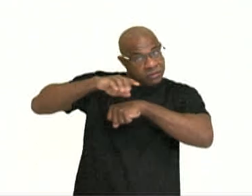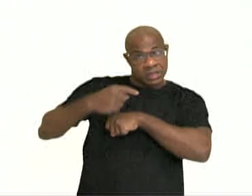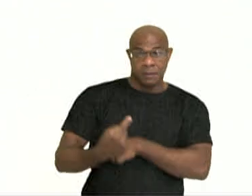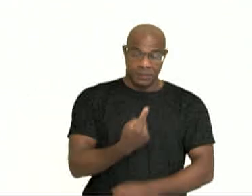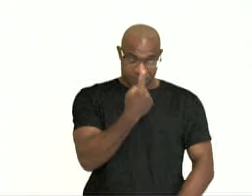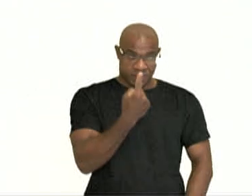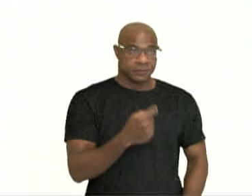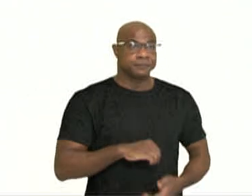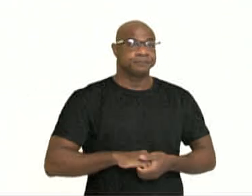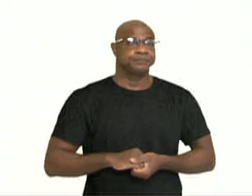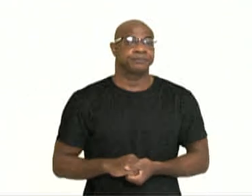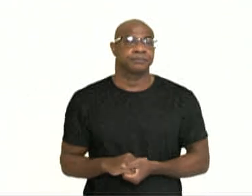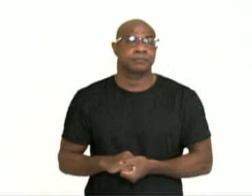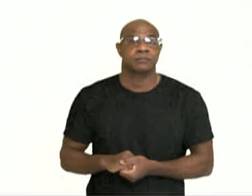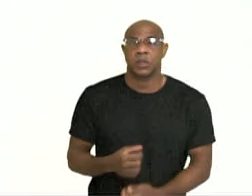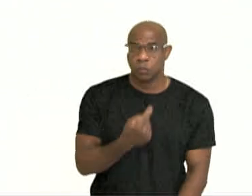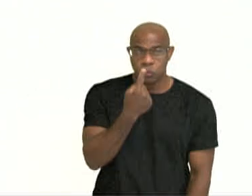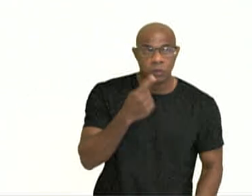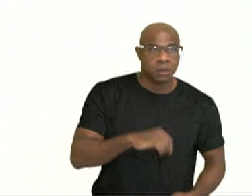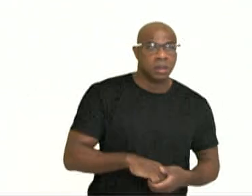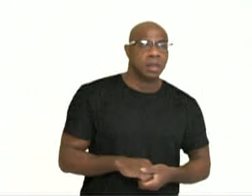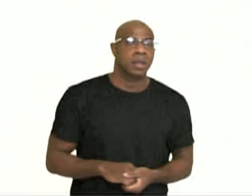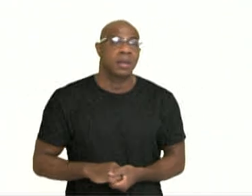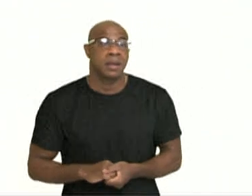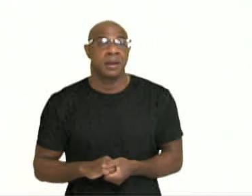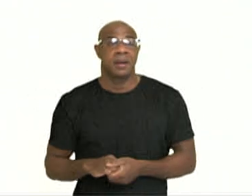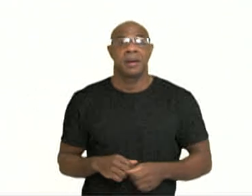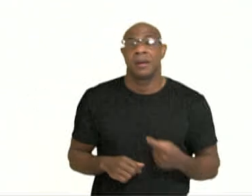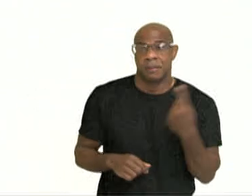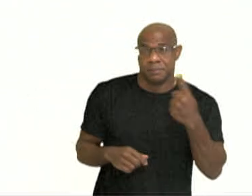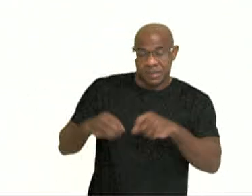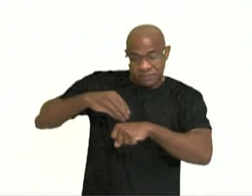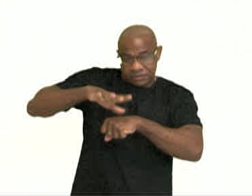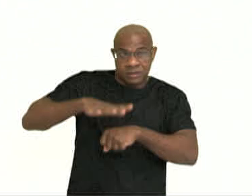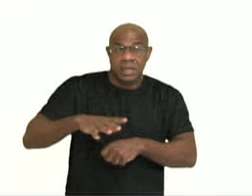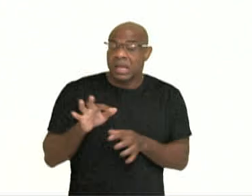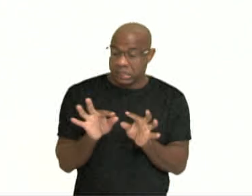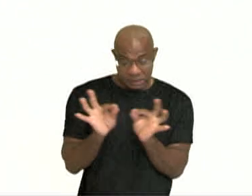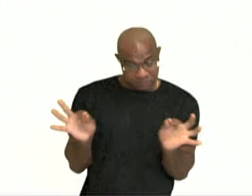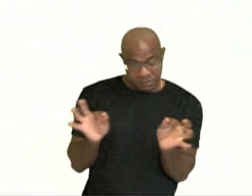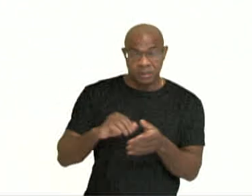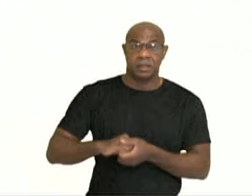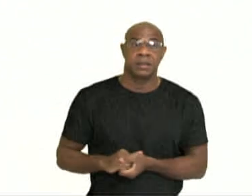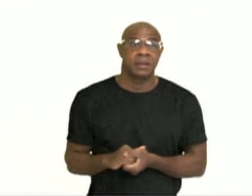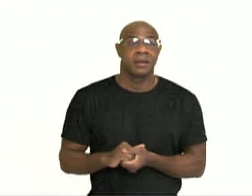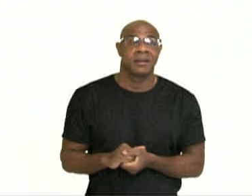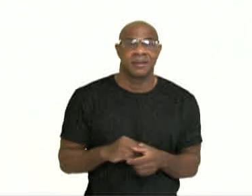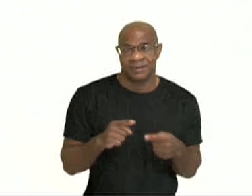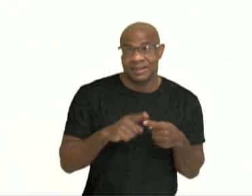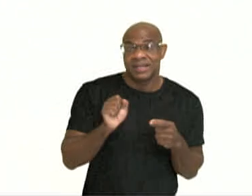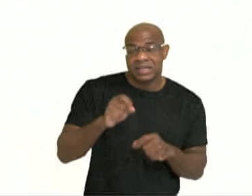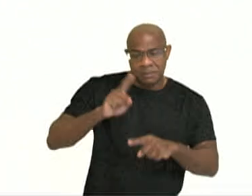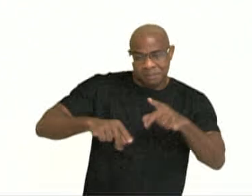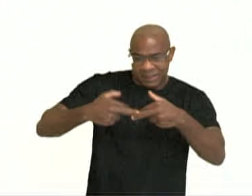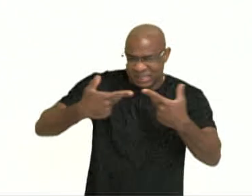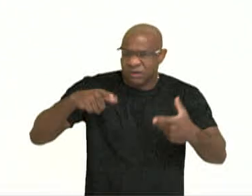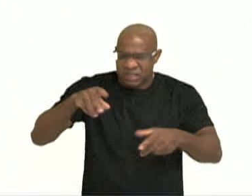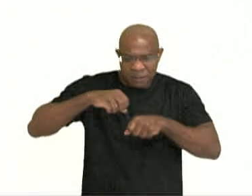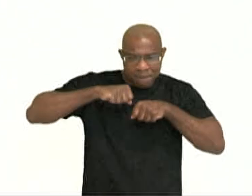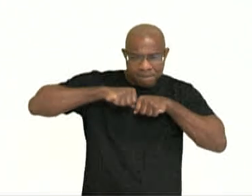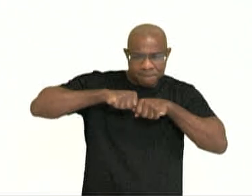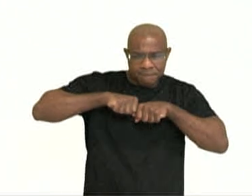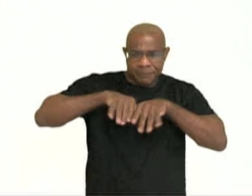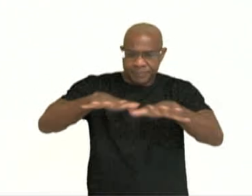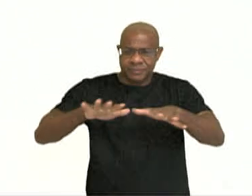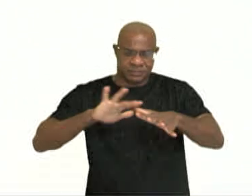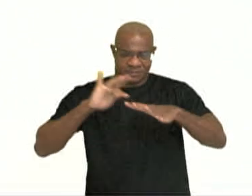o texto. Dica 1. A primeira dica é bastante simples. Se o material que você vai compartilhar